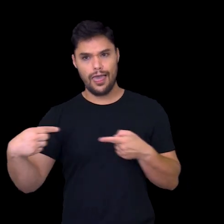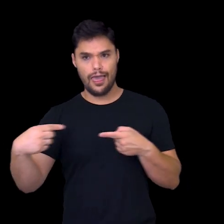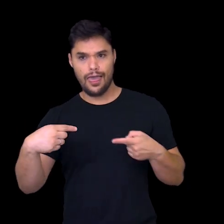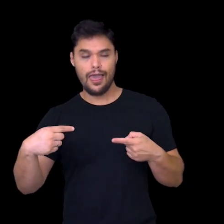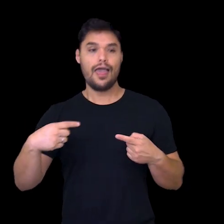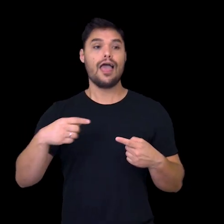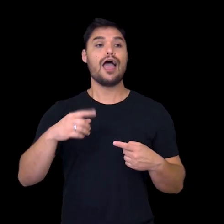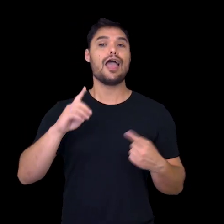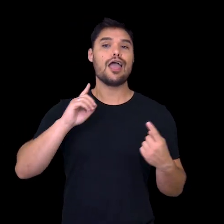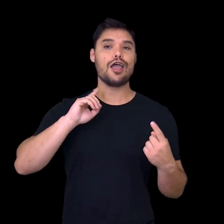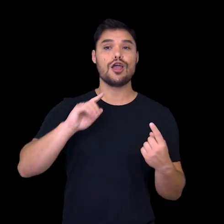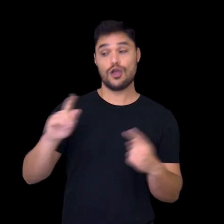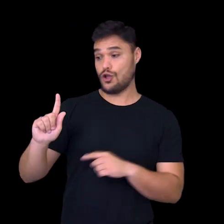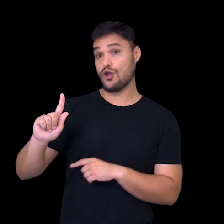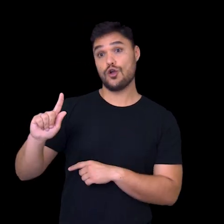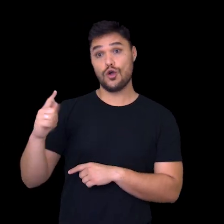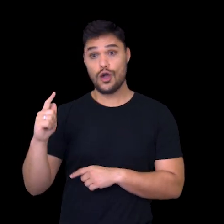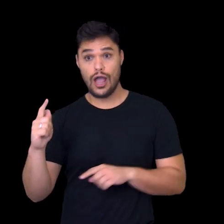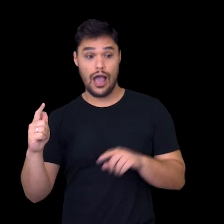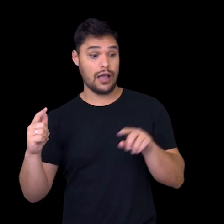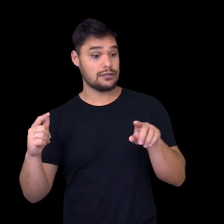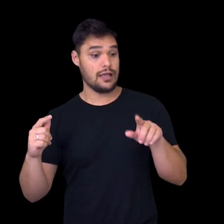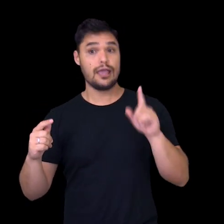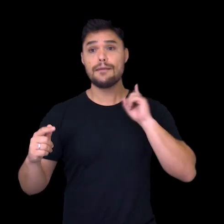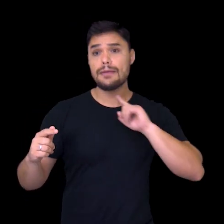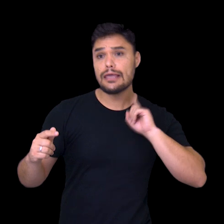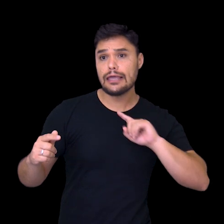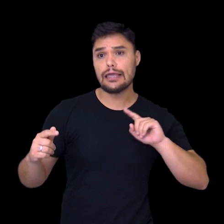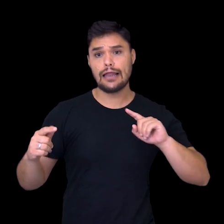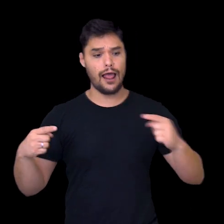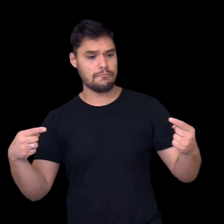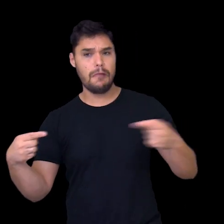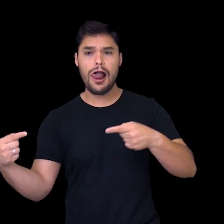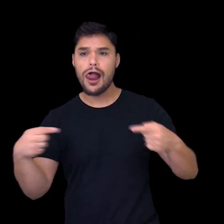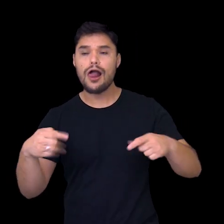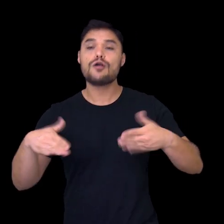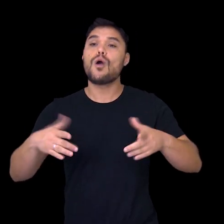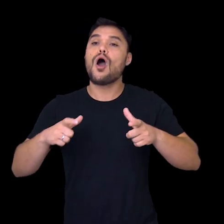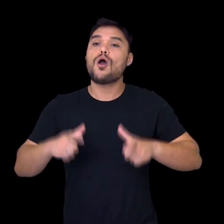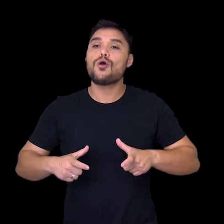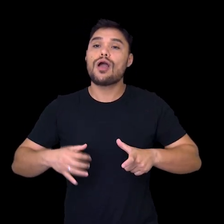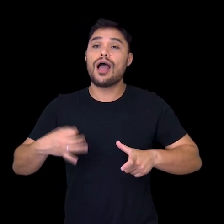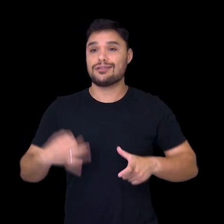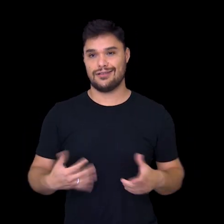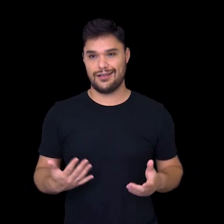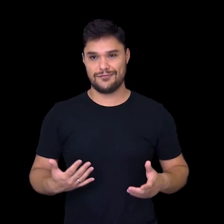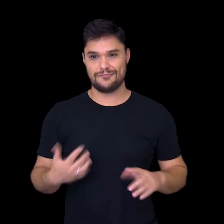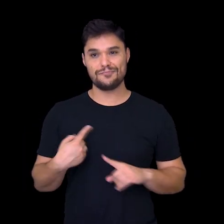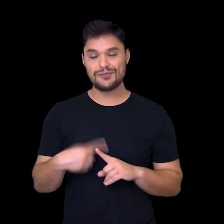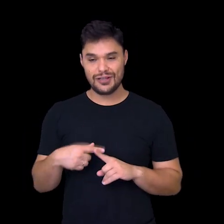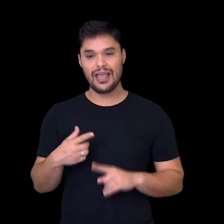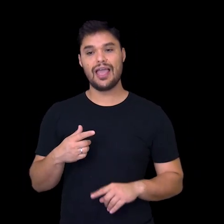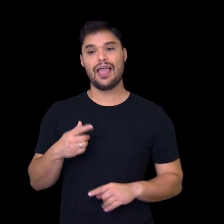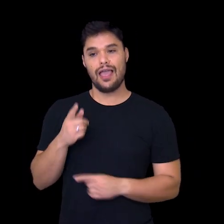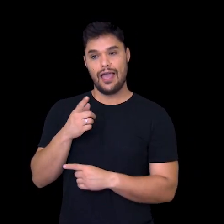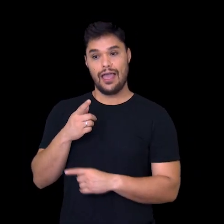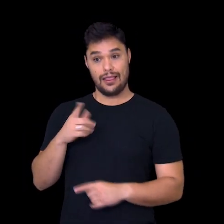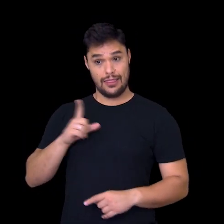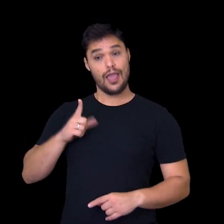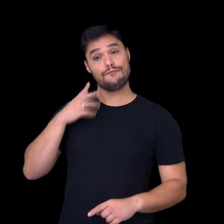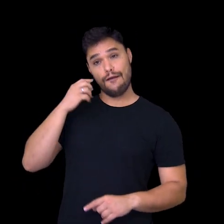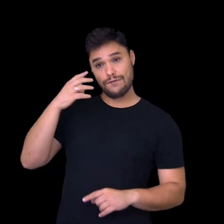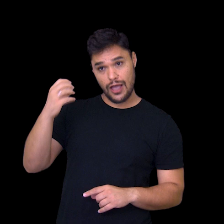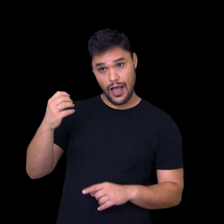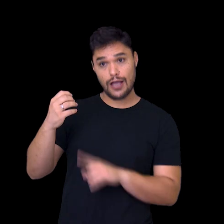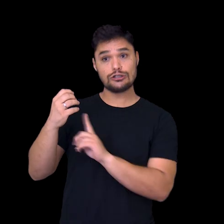disputa entre goianos e mineiros em relação à localidade exata, né, porque o que essas missões, né, que o professor